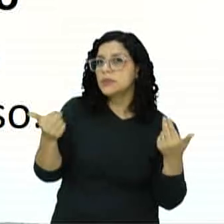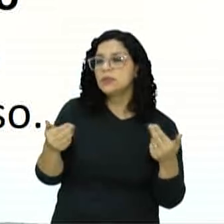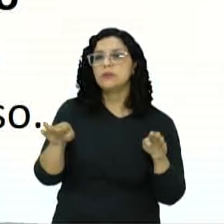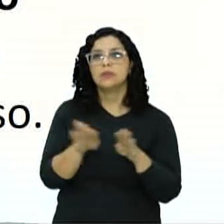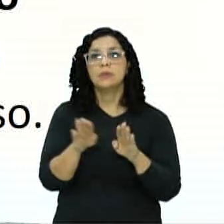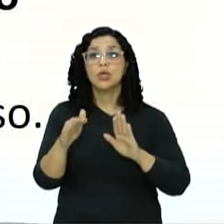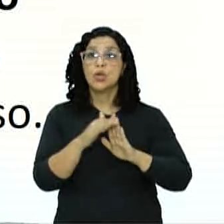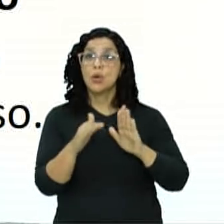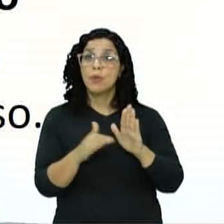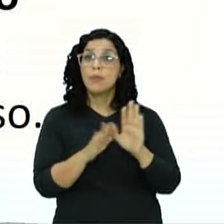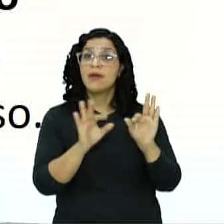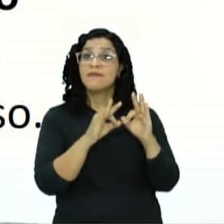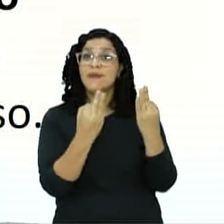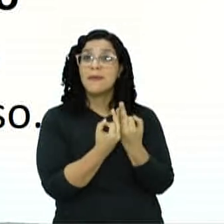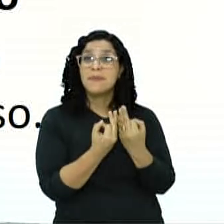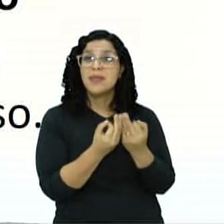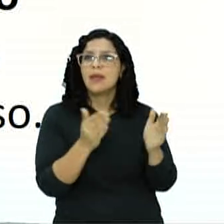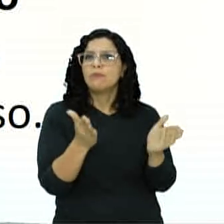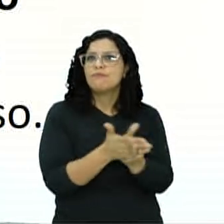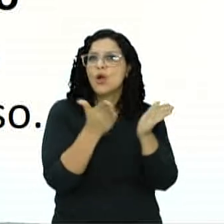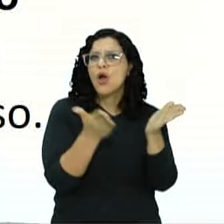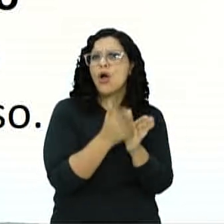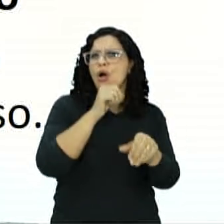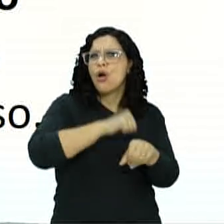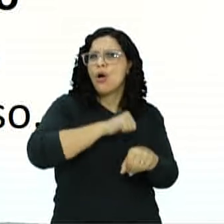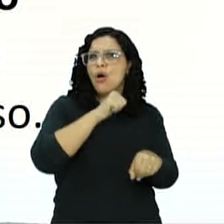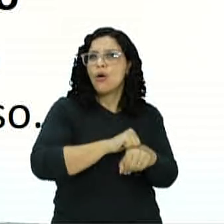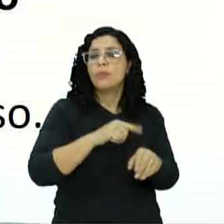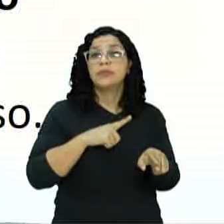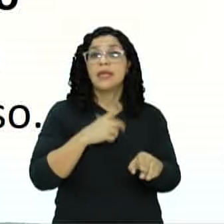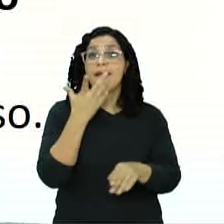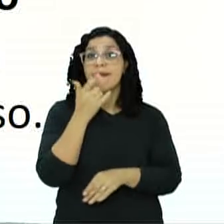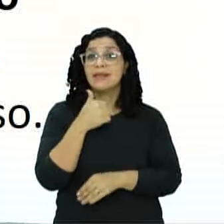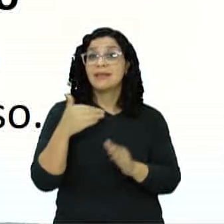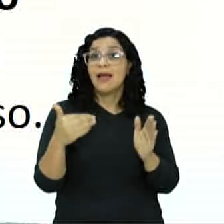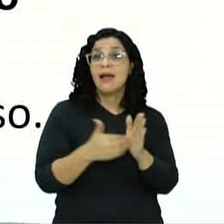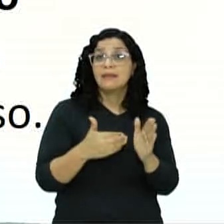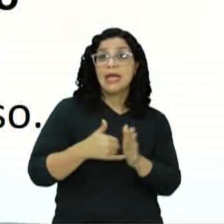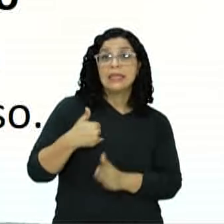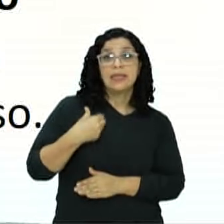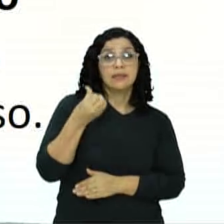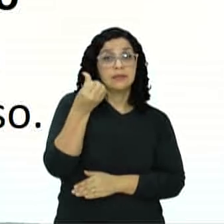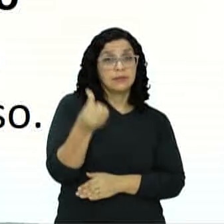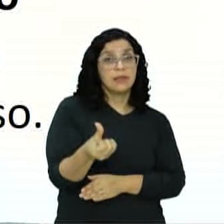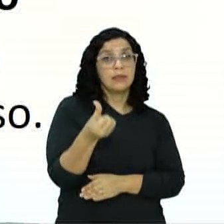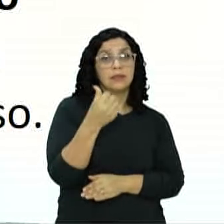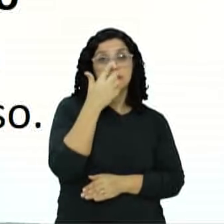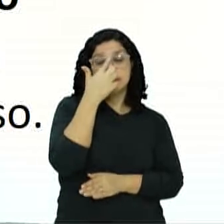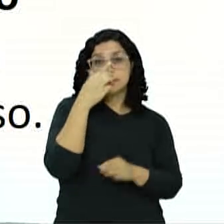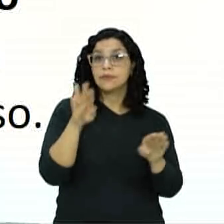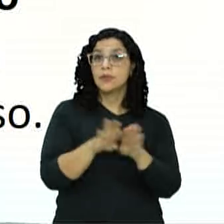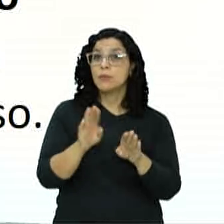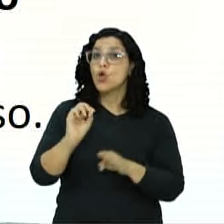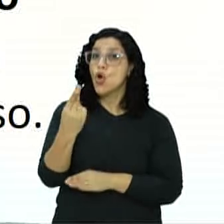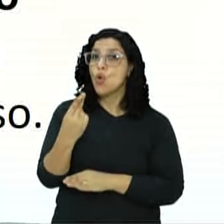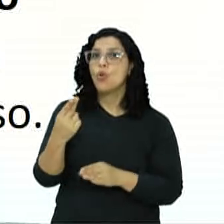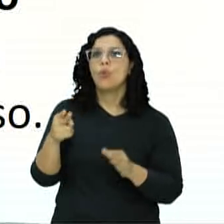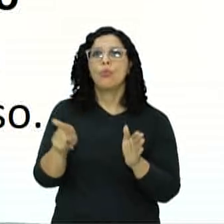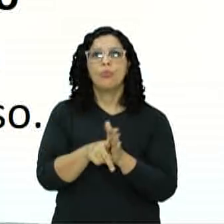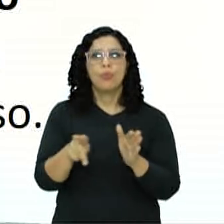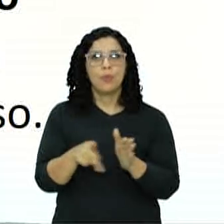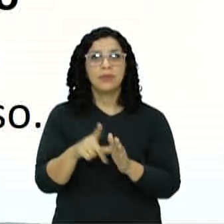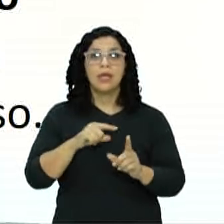Alimentação, programa destinado a famílias de baixa renda, com crianças de até 6 anos, ou